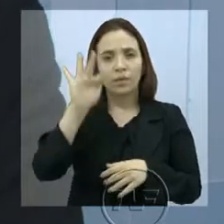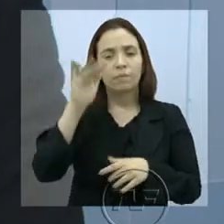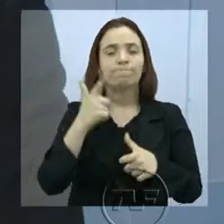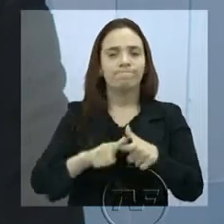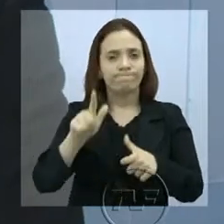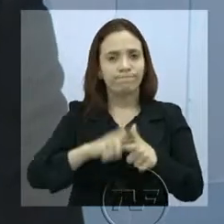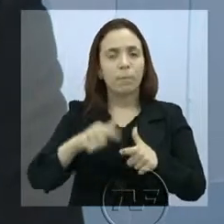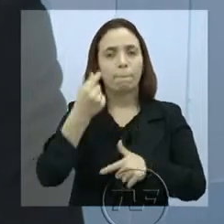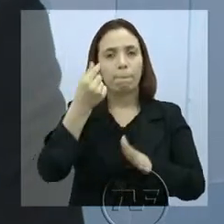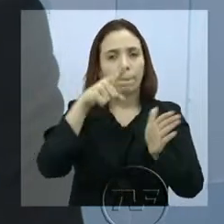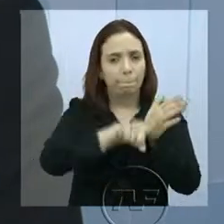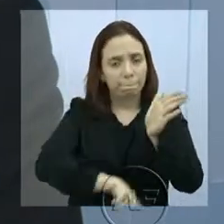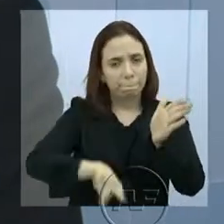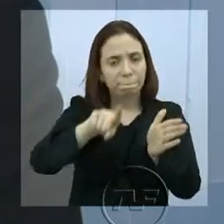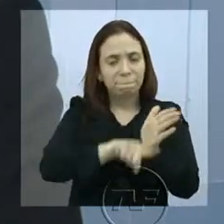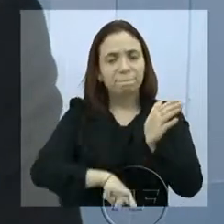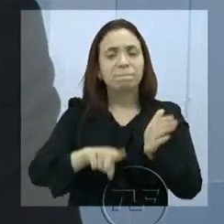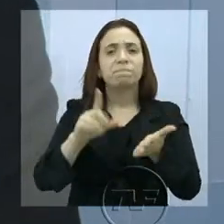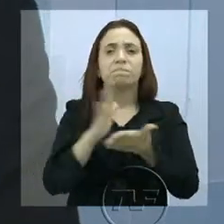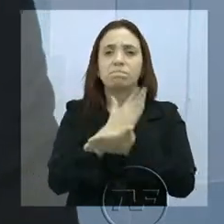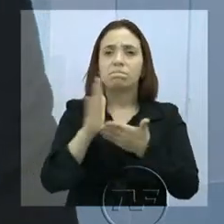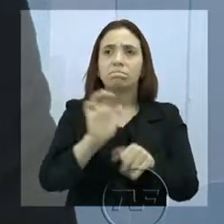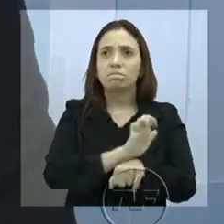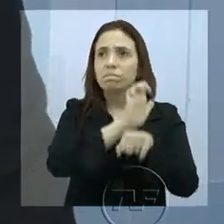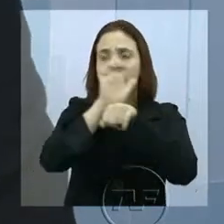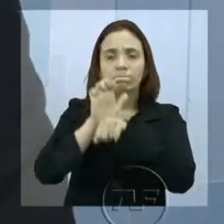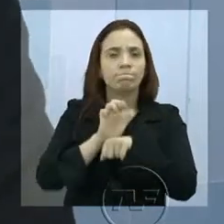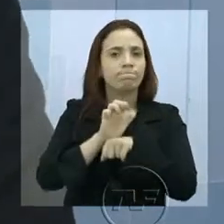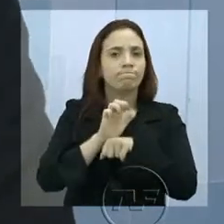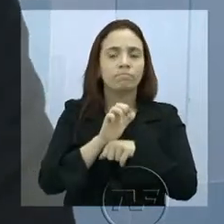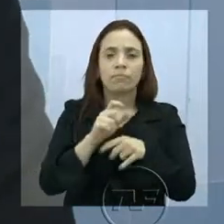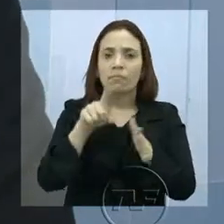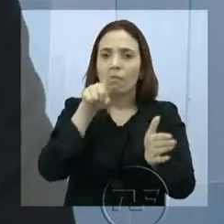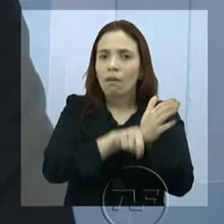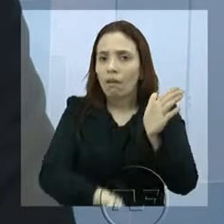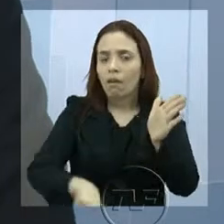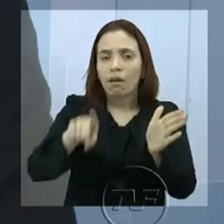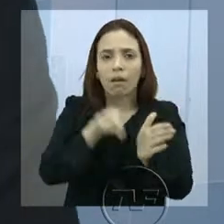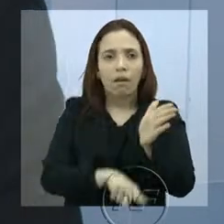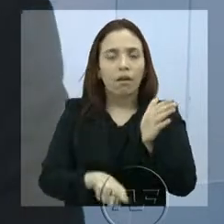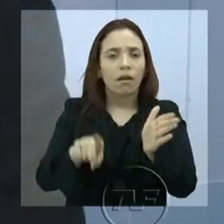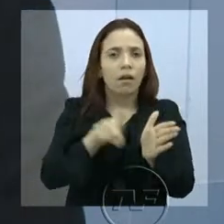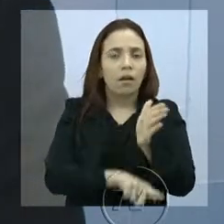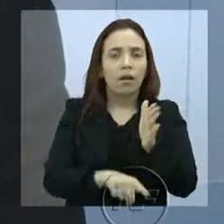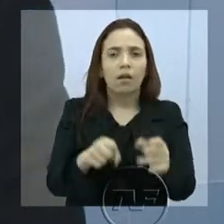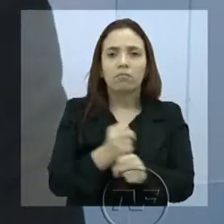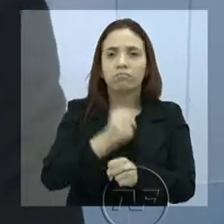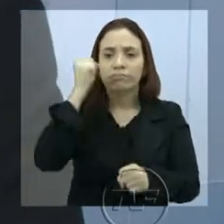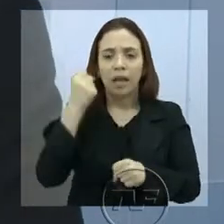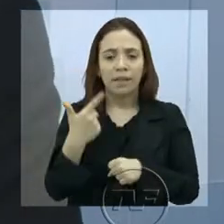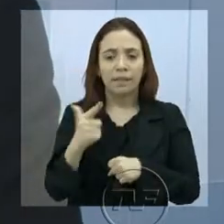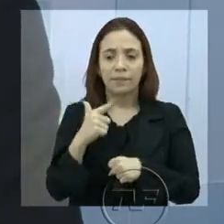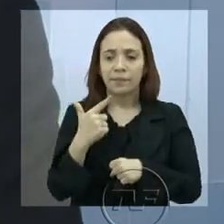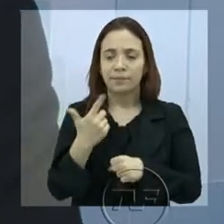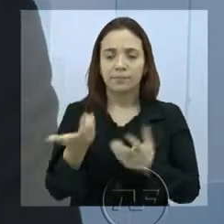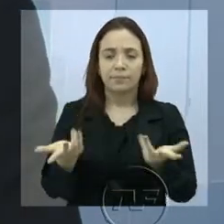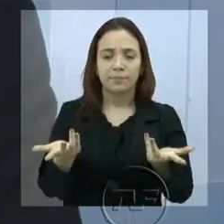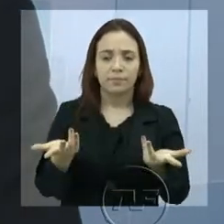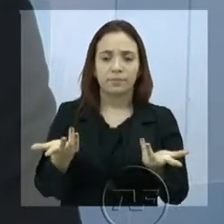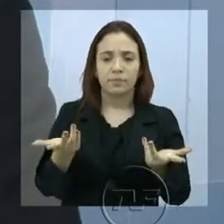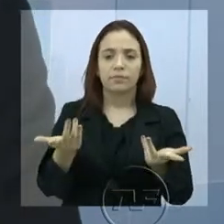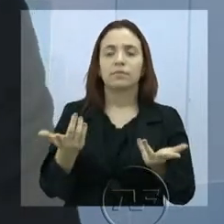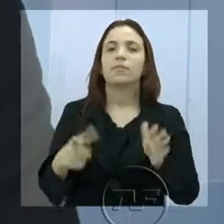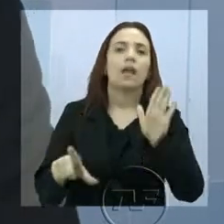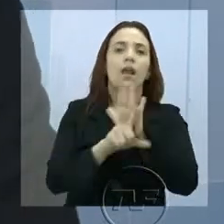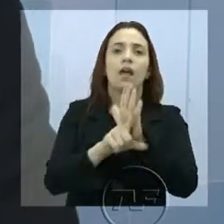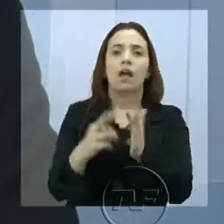caixa. Temos estados que literalmente não fecham caixa, né, Paulo, mais. A Lei Candir para eles não funciona. A Lei da Responsabilidade Fiscal